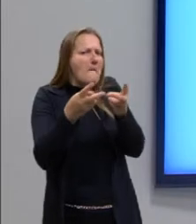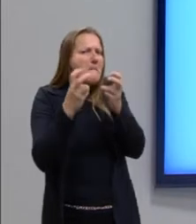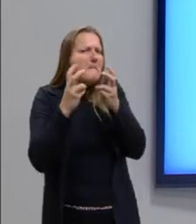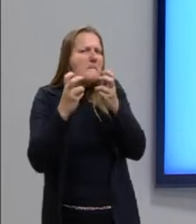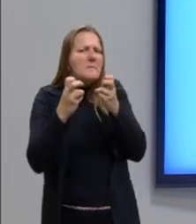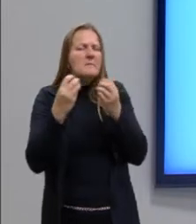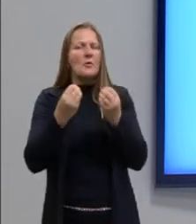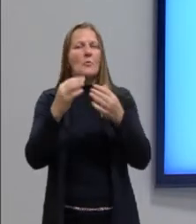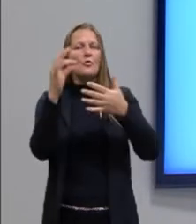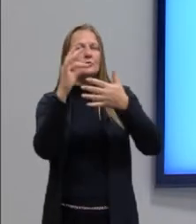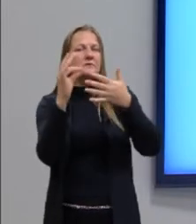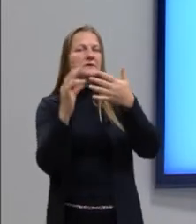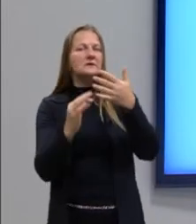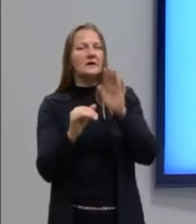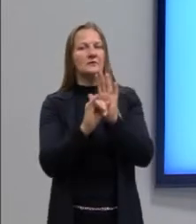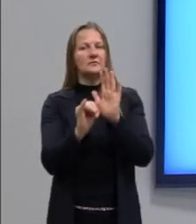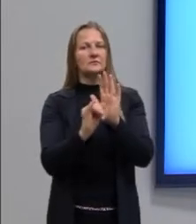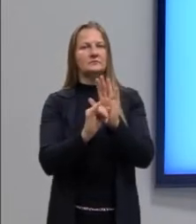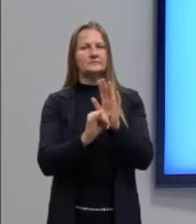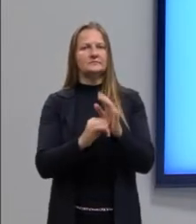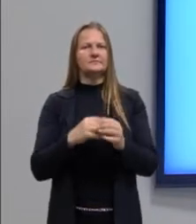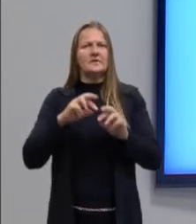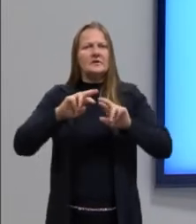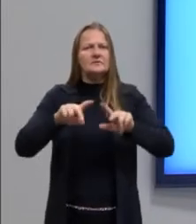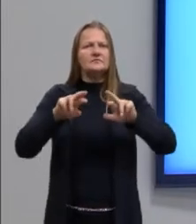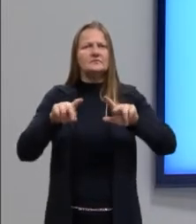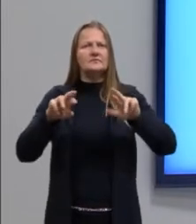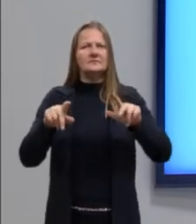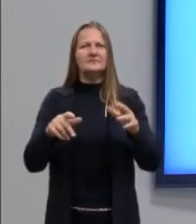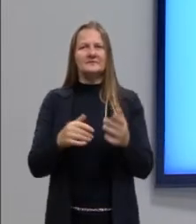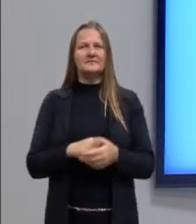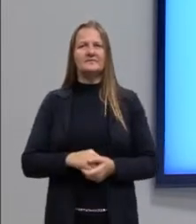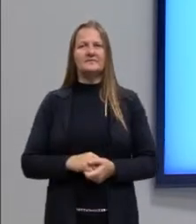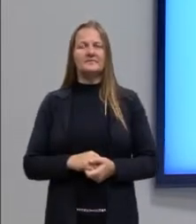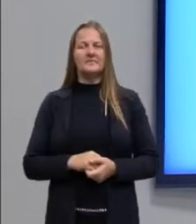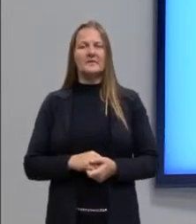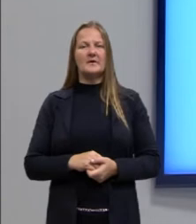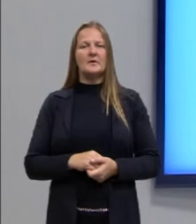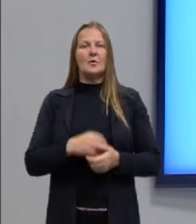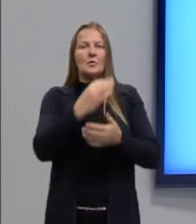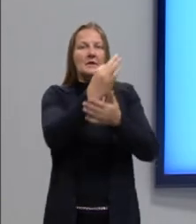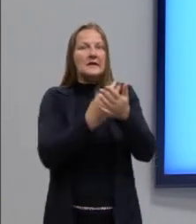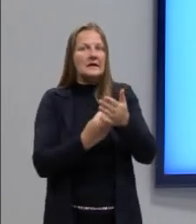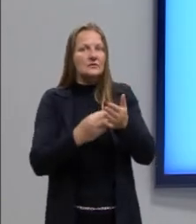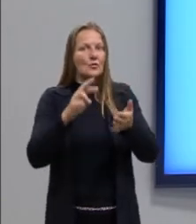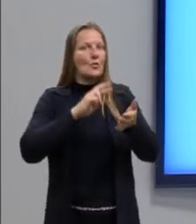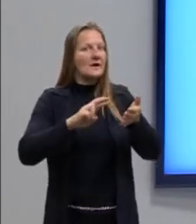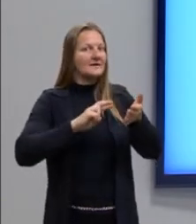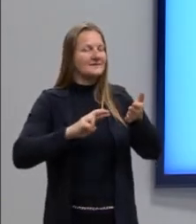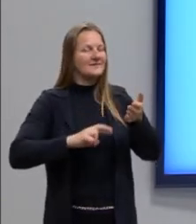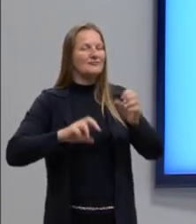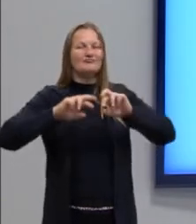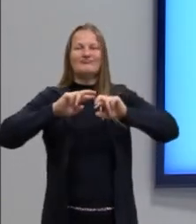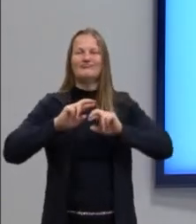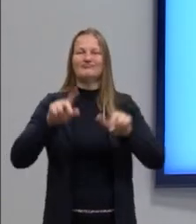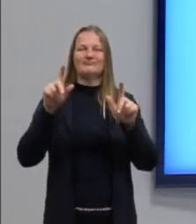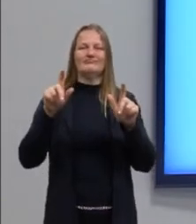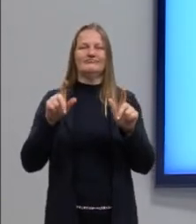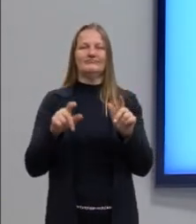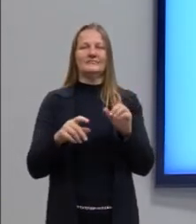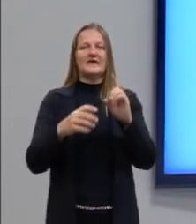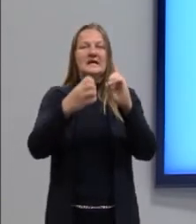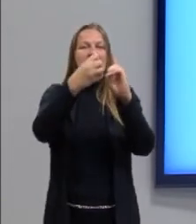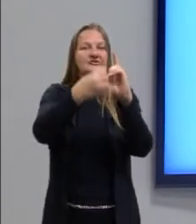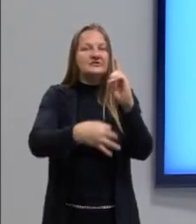esses detalhes da narrativa que diferenciam ela de um texto de redação dissertativo